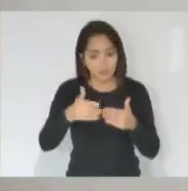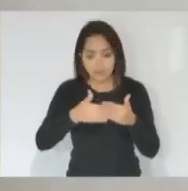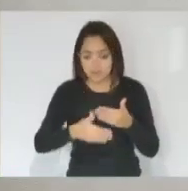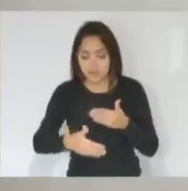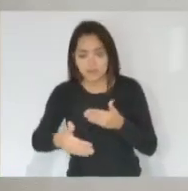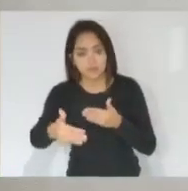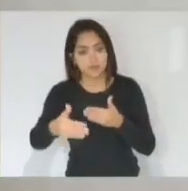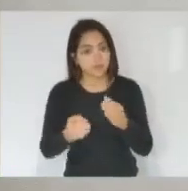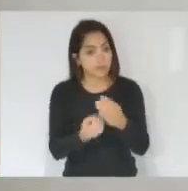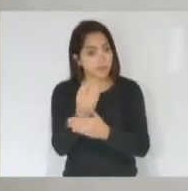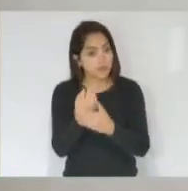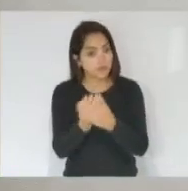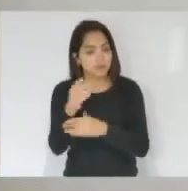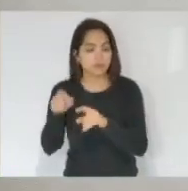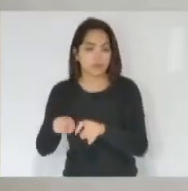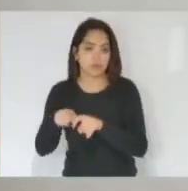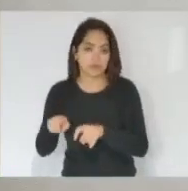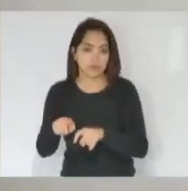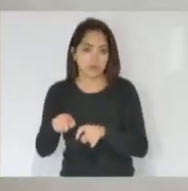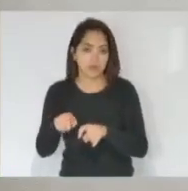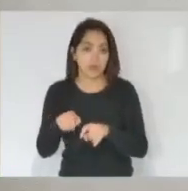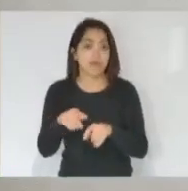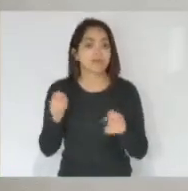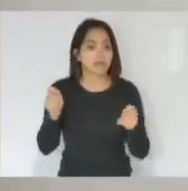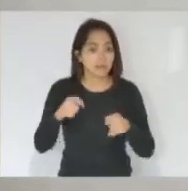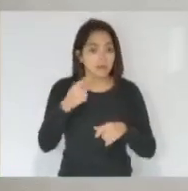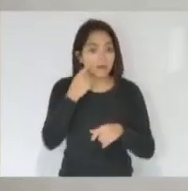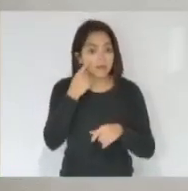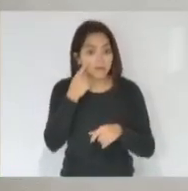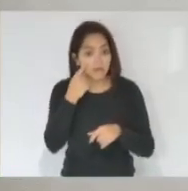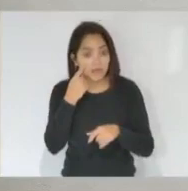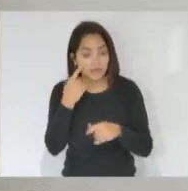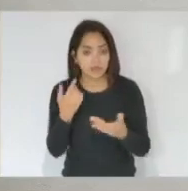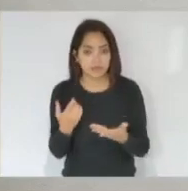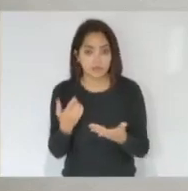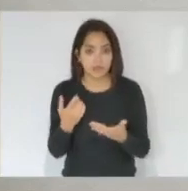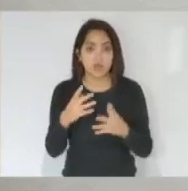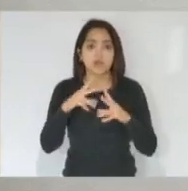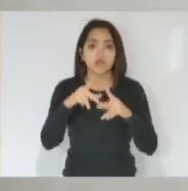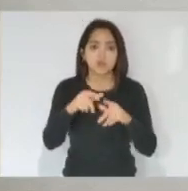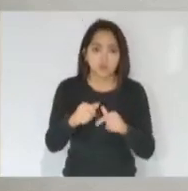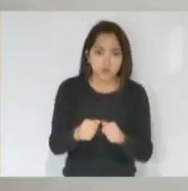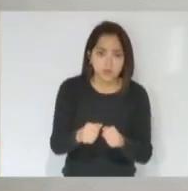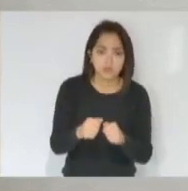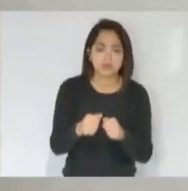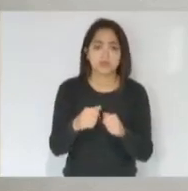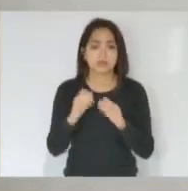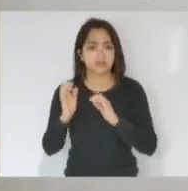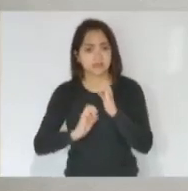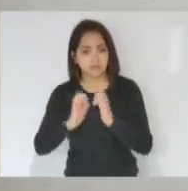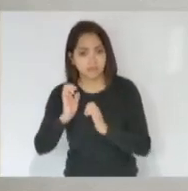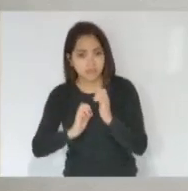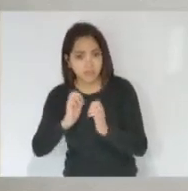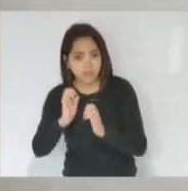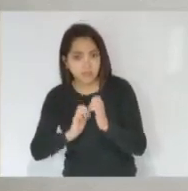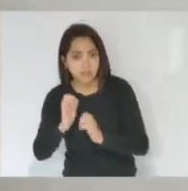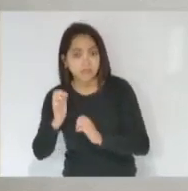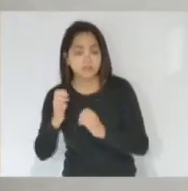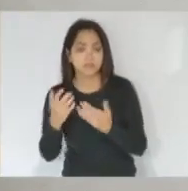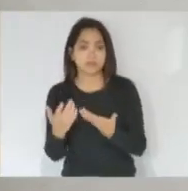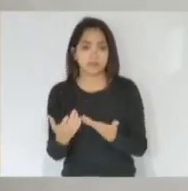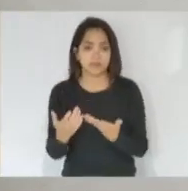hoje aqui nós podemos ver todas as instituições que aqui vieram e que se manifestaram foram